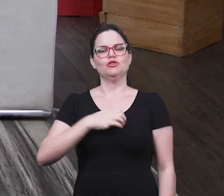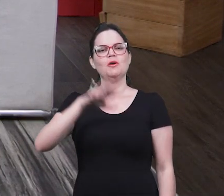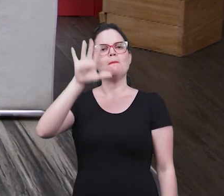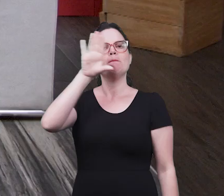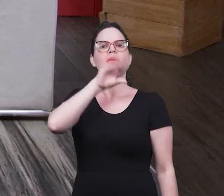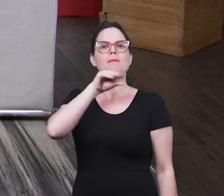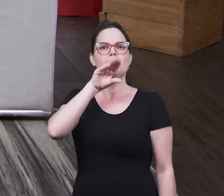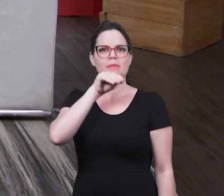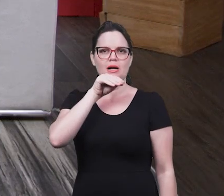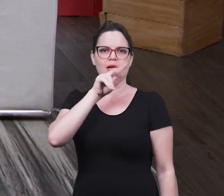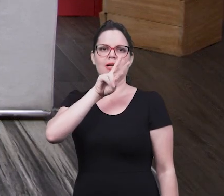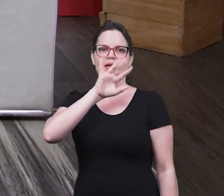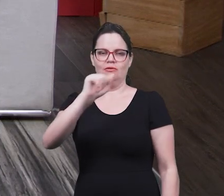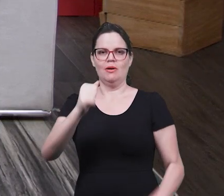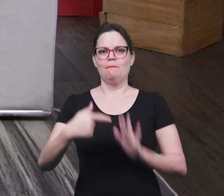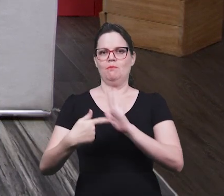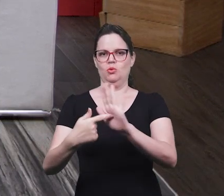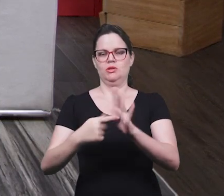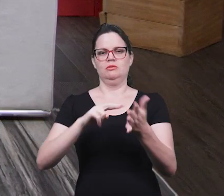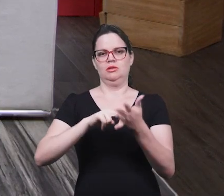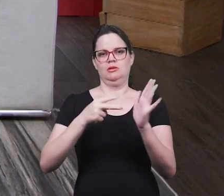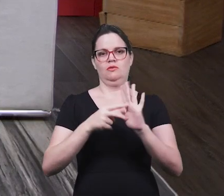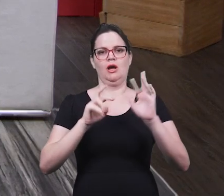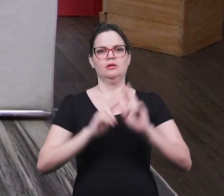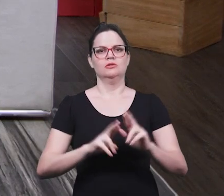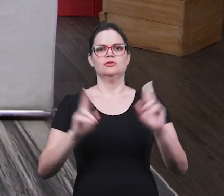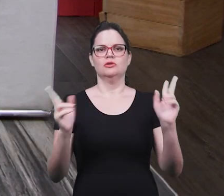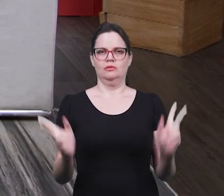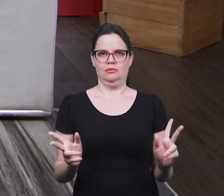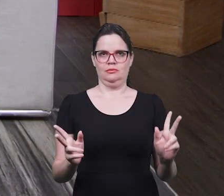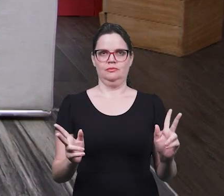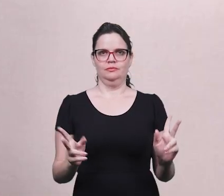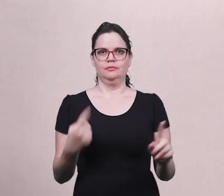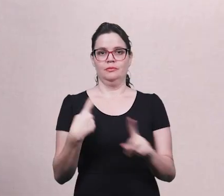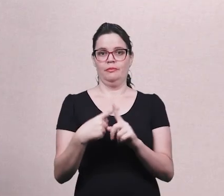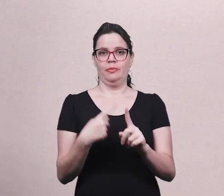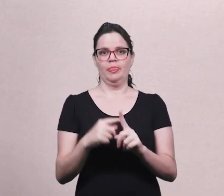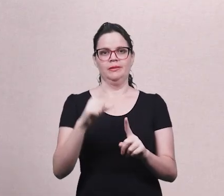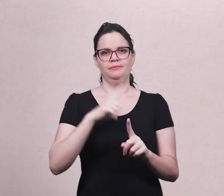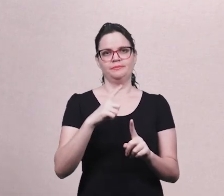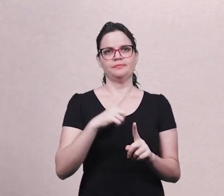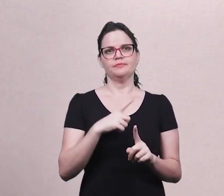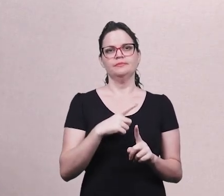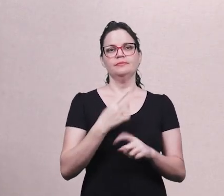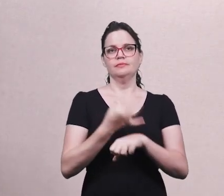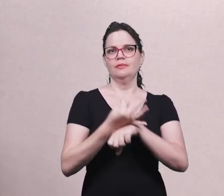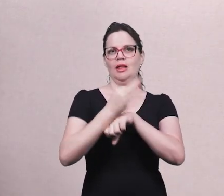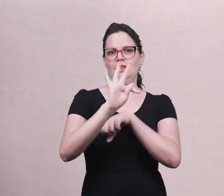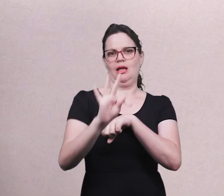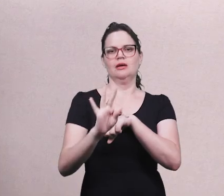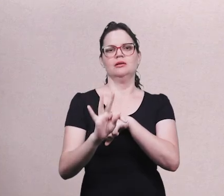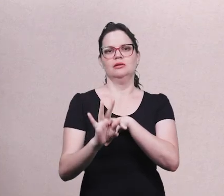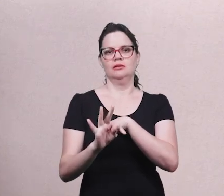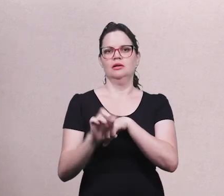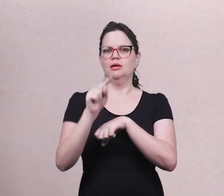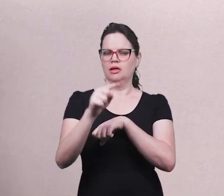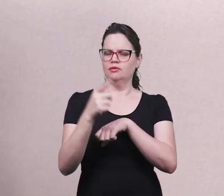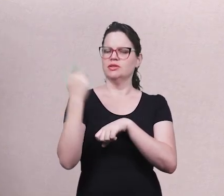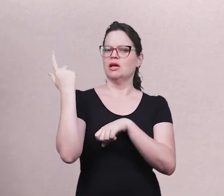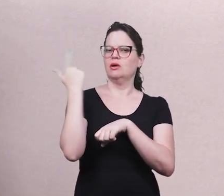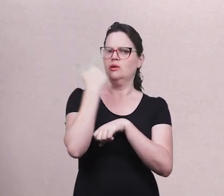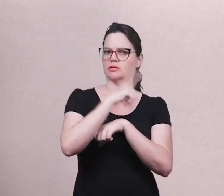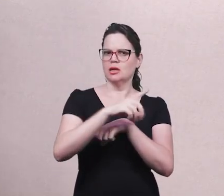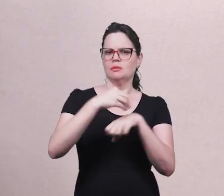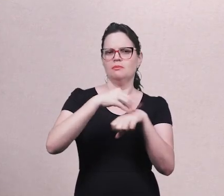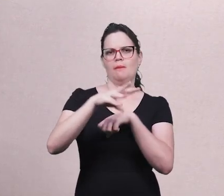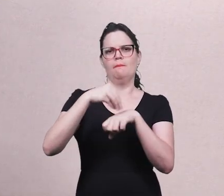mudar o sentido da frase. Então são técnicas que fazem com que você consiga transmitir aquilo que você